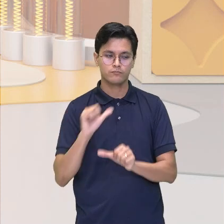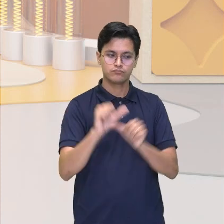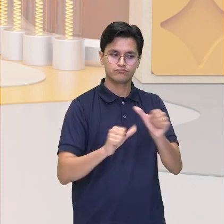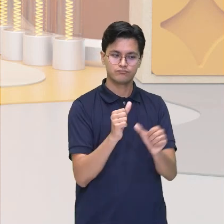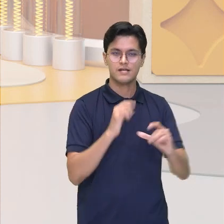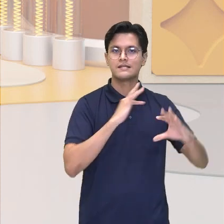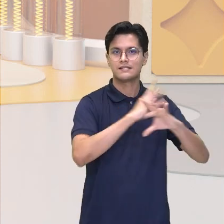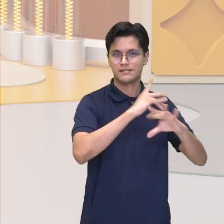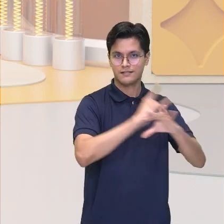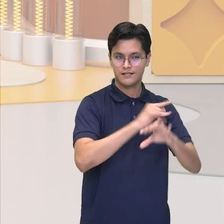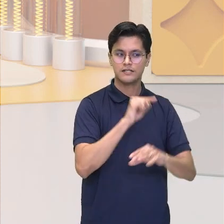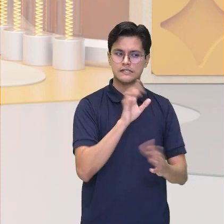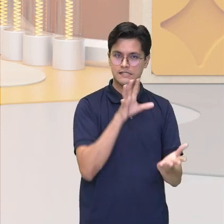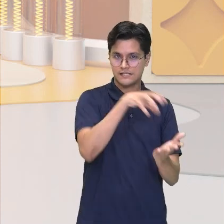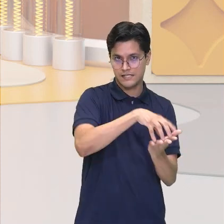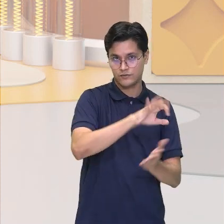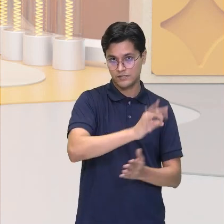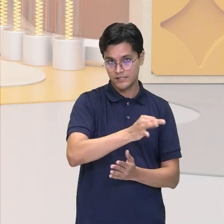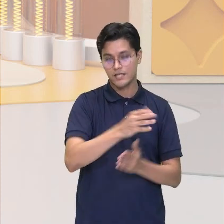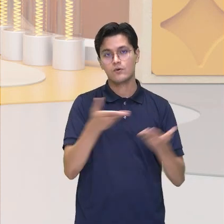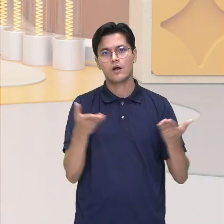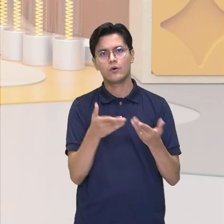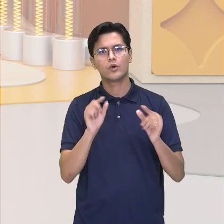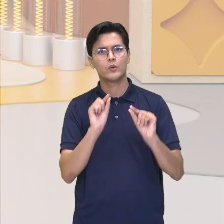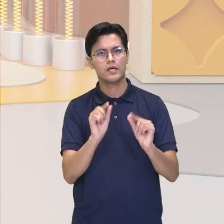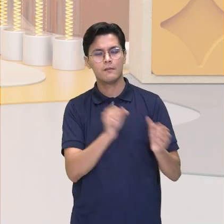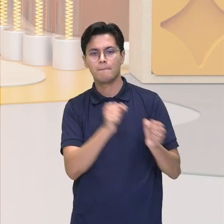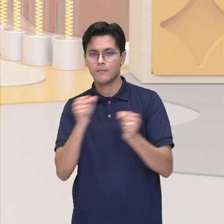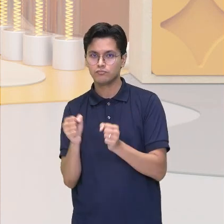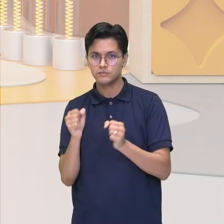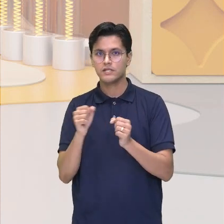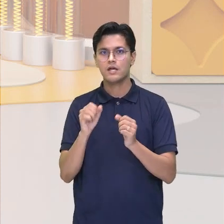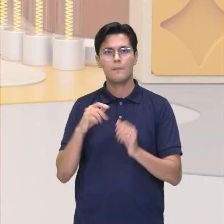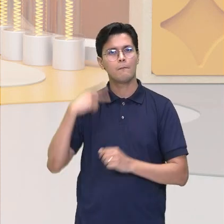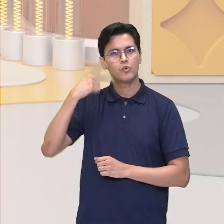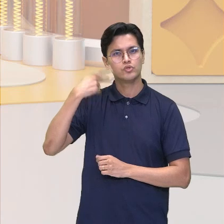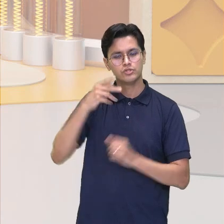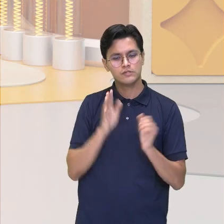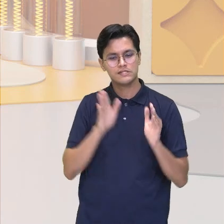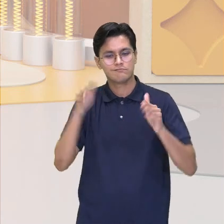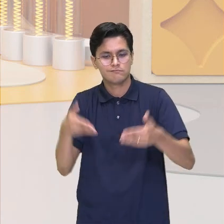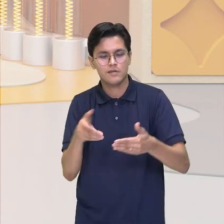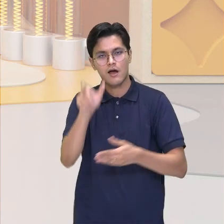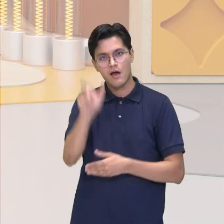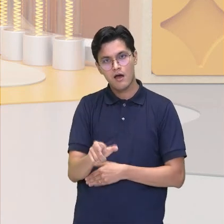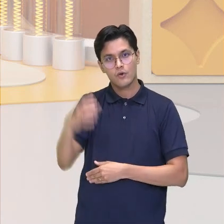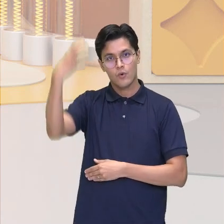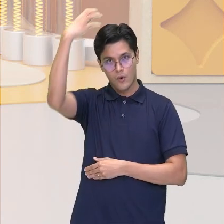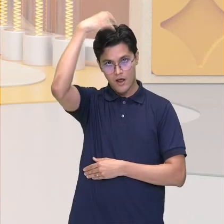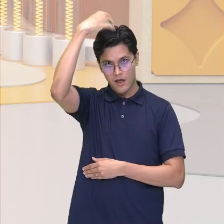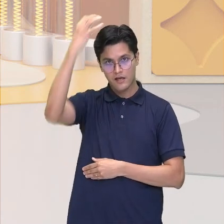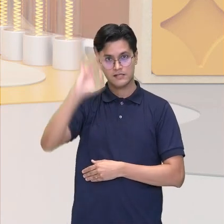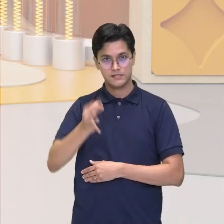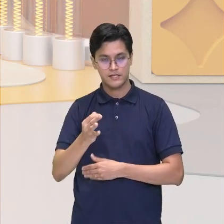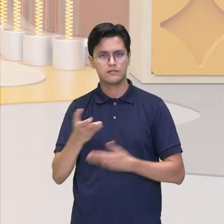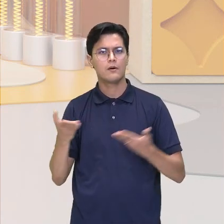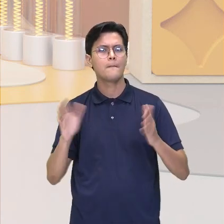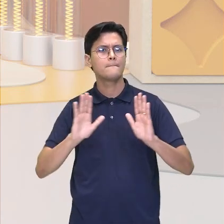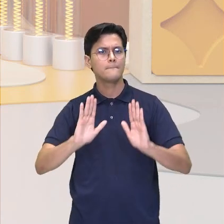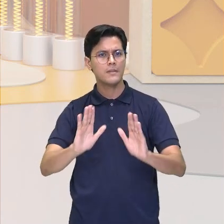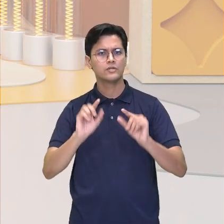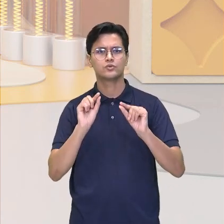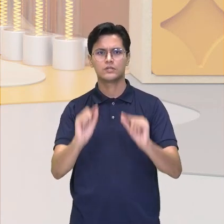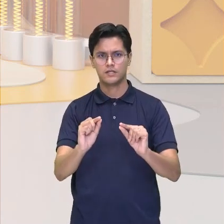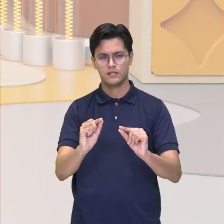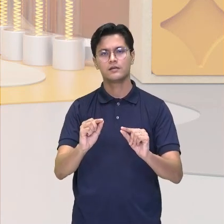dos reis. Mas, afinal de contas, o que são essas monarquias centralizadas? Aí a gente traz esse conceito aqui para